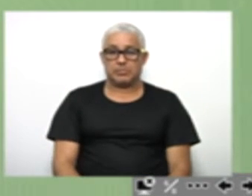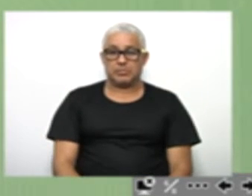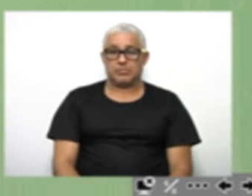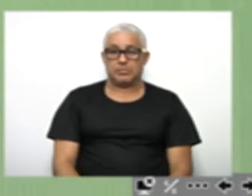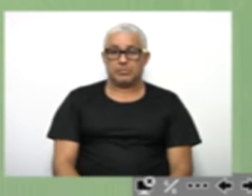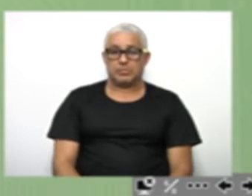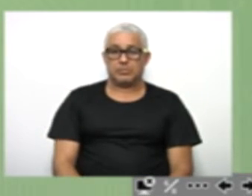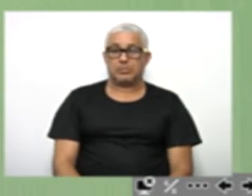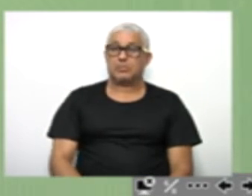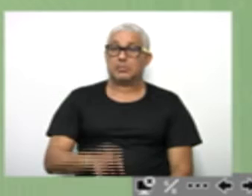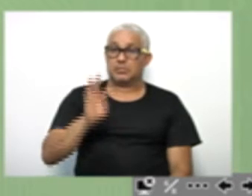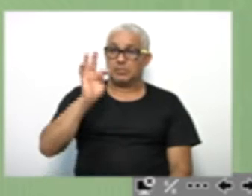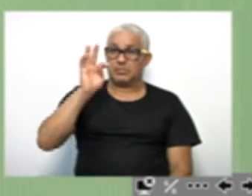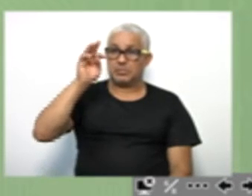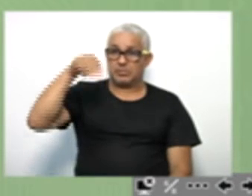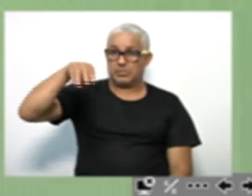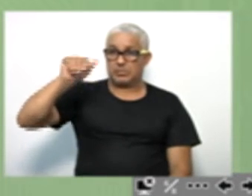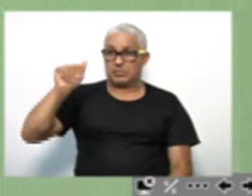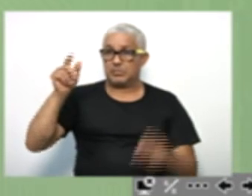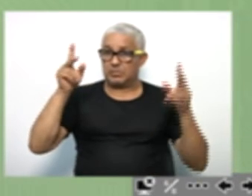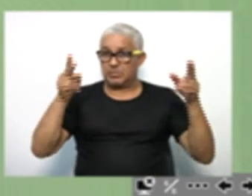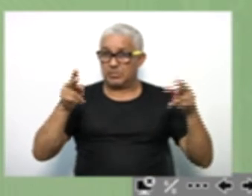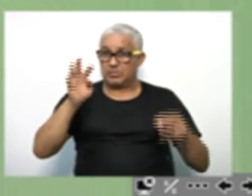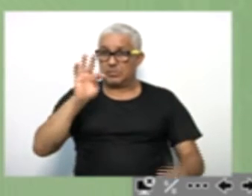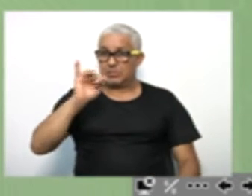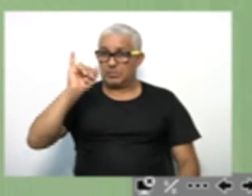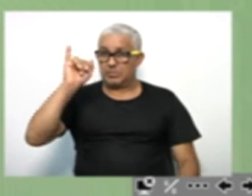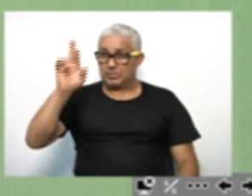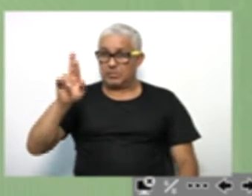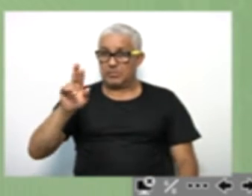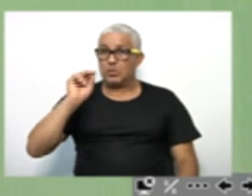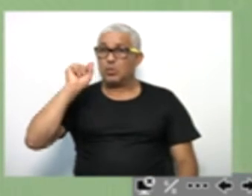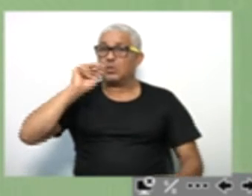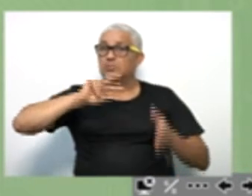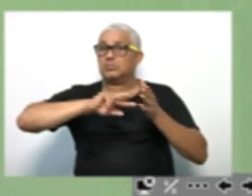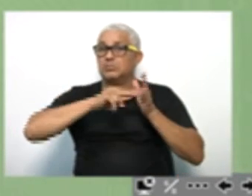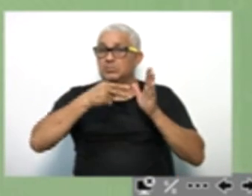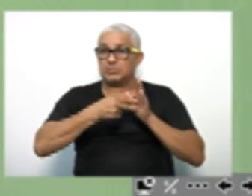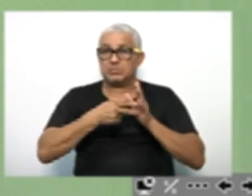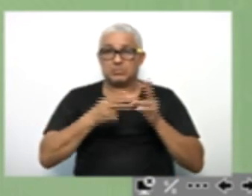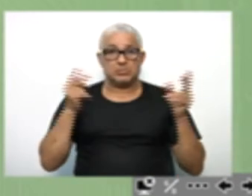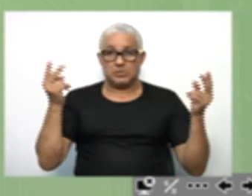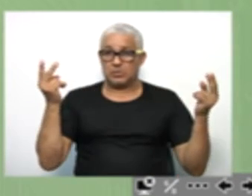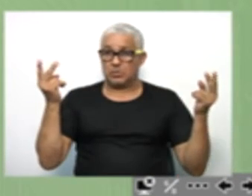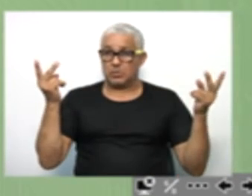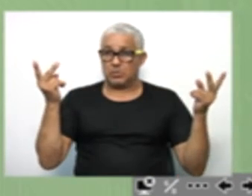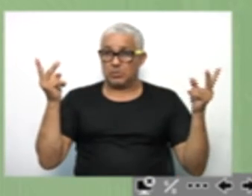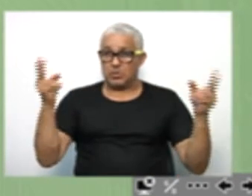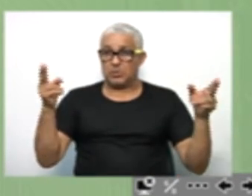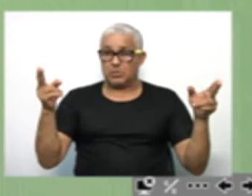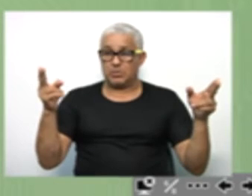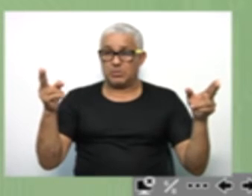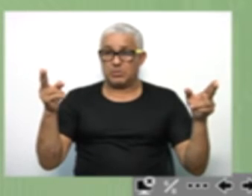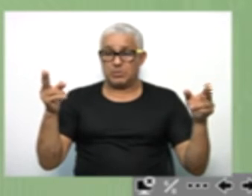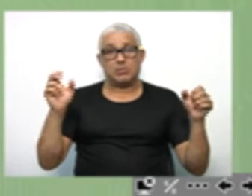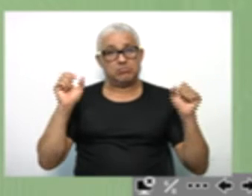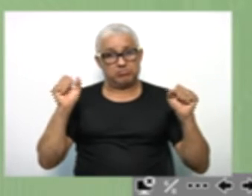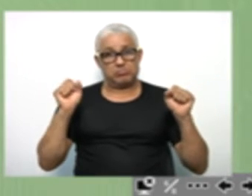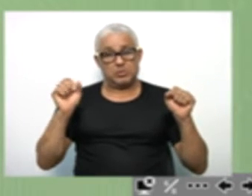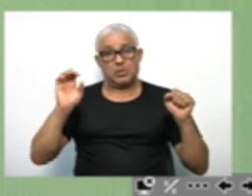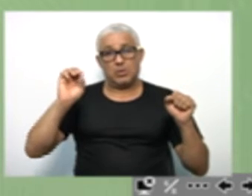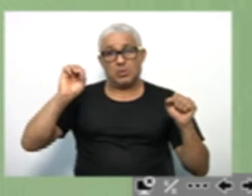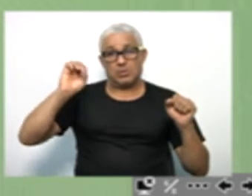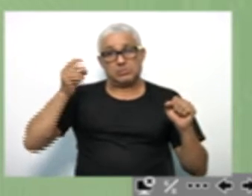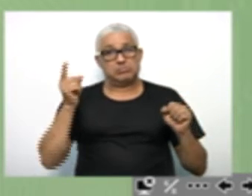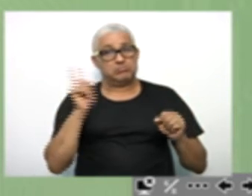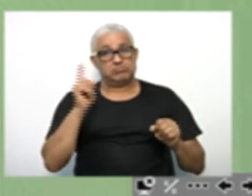é igual à taxa interna de retorno, significa que ela se igualou. Então, eu posso ou não